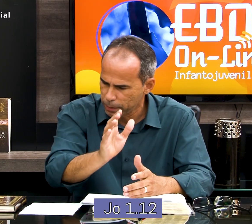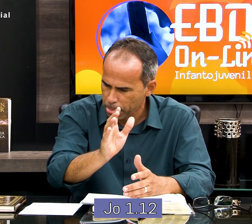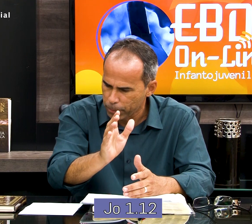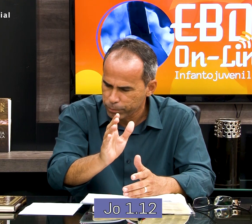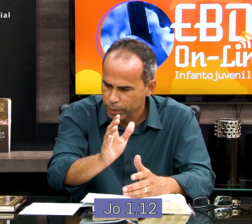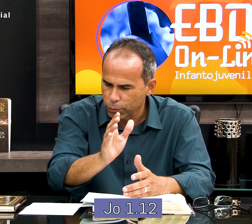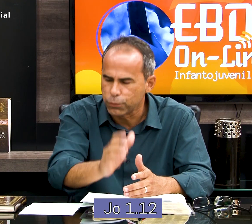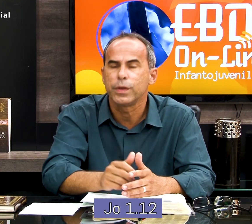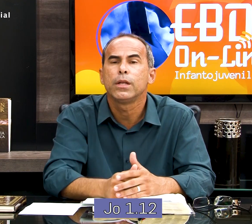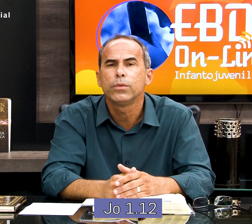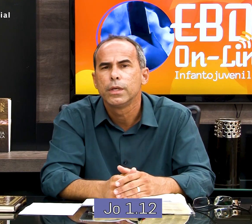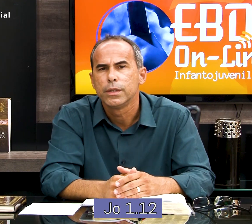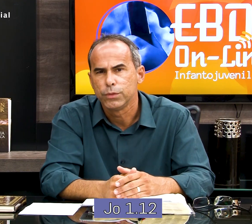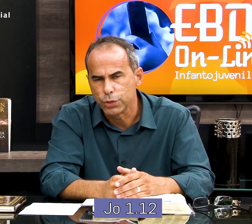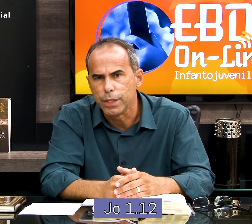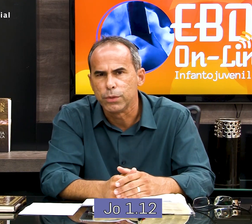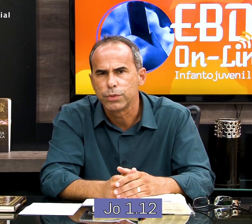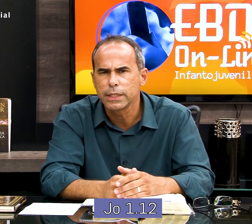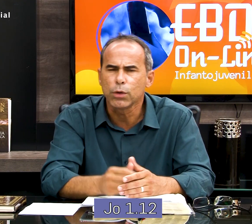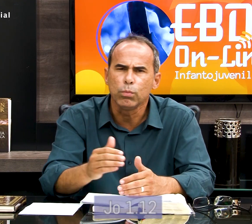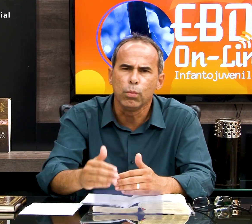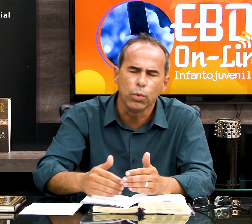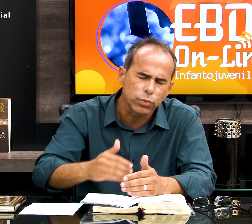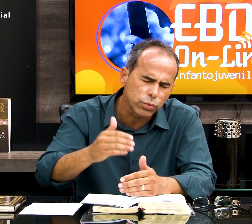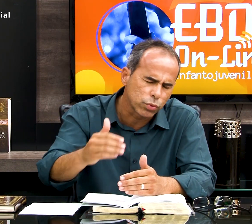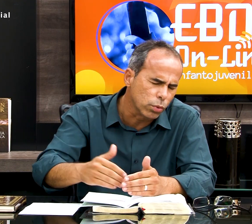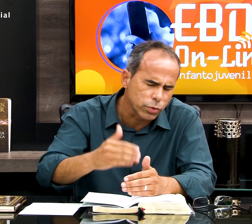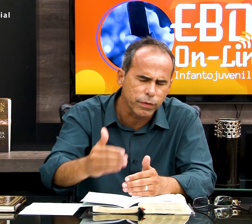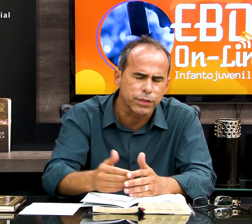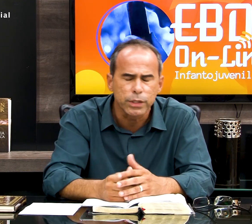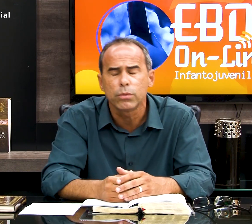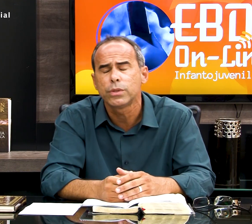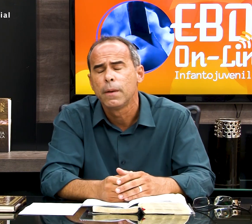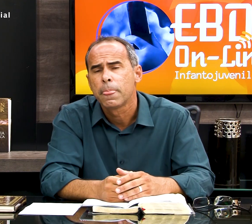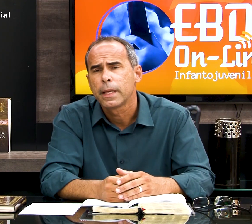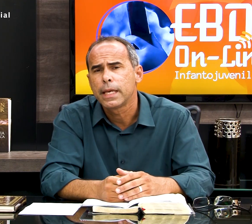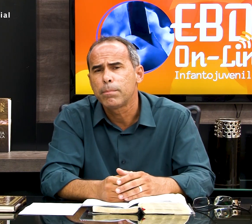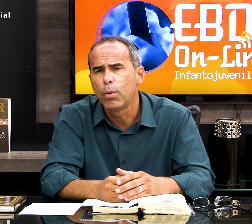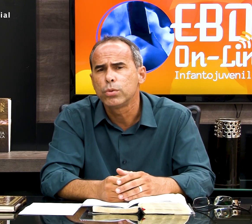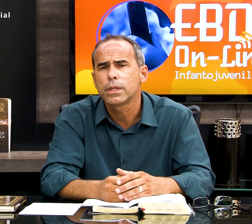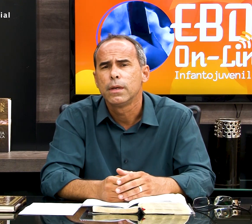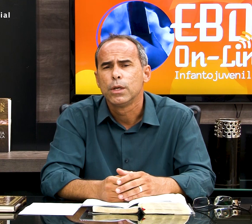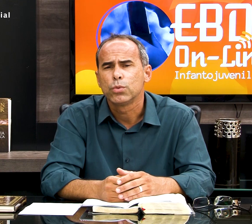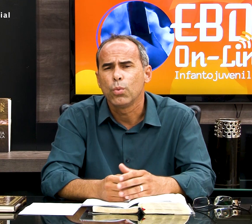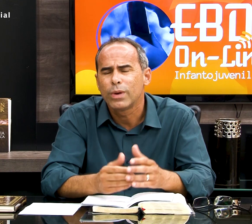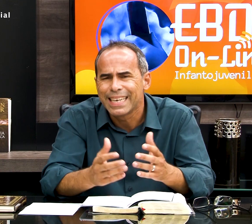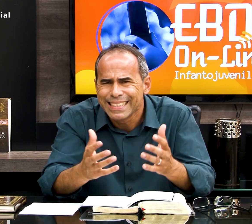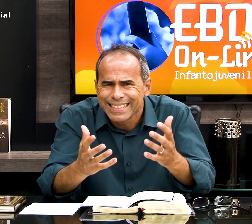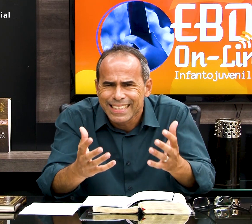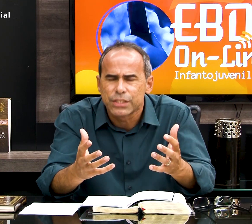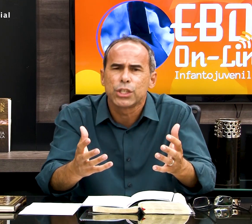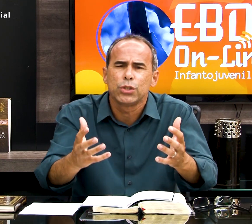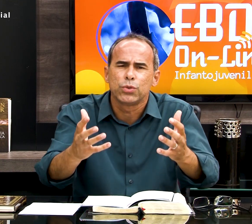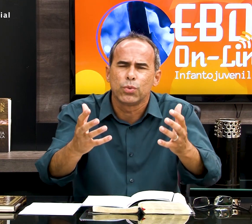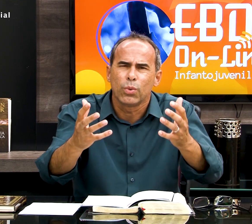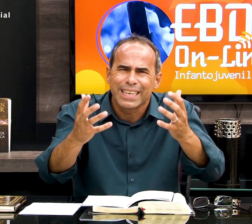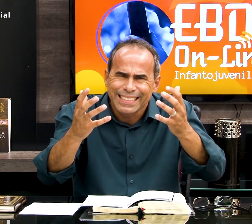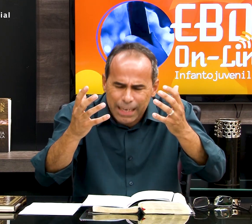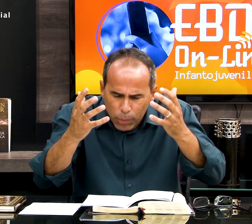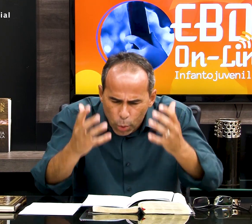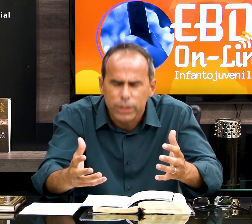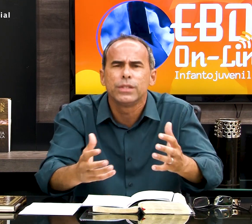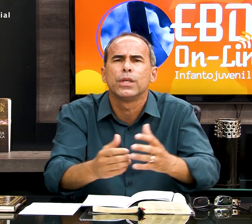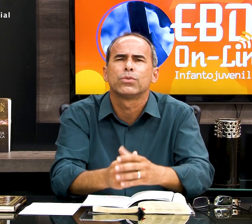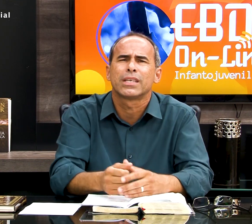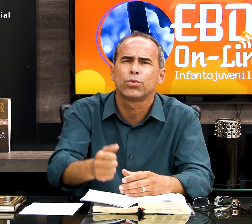feitos filhos de Deus. Então, muitos outros versículos que apontam o grande desejo, o